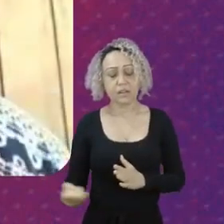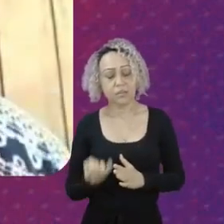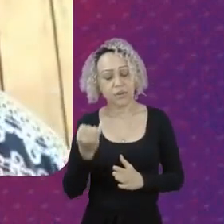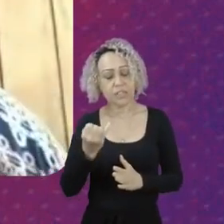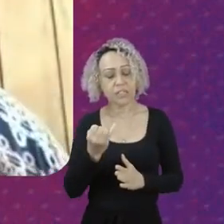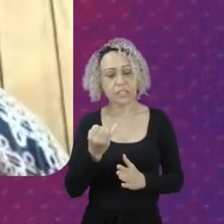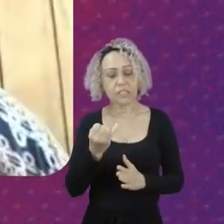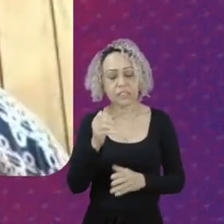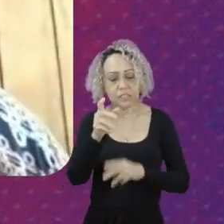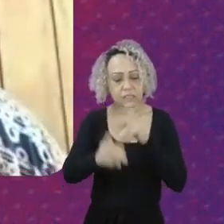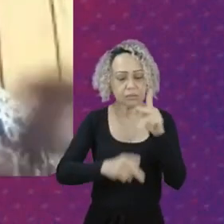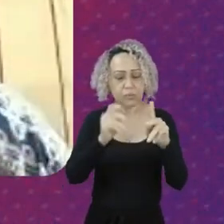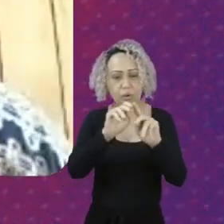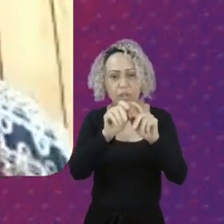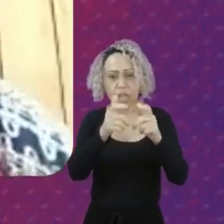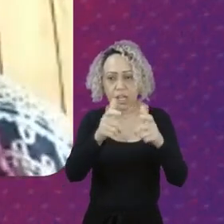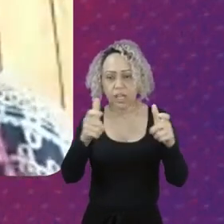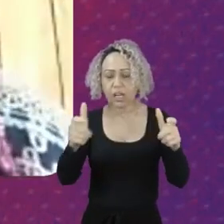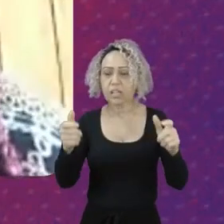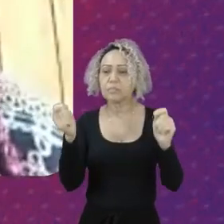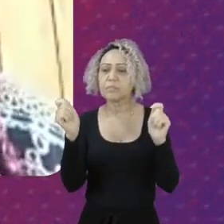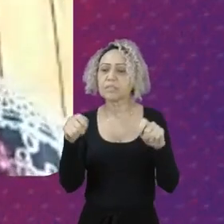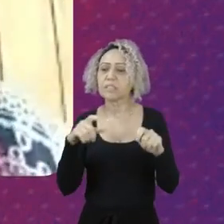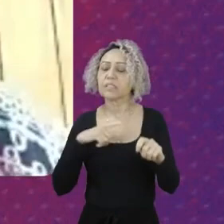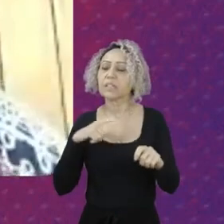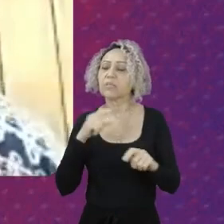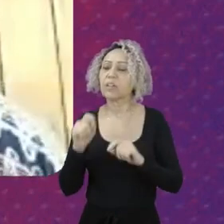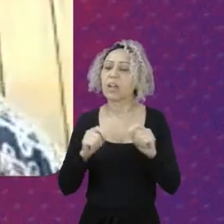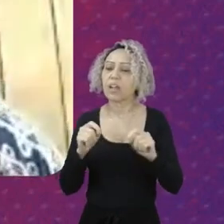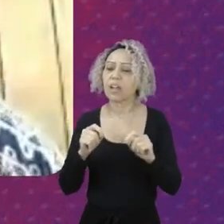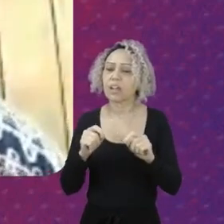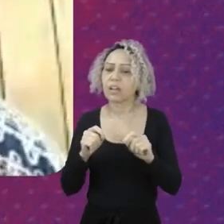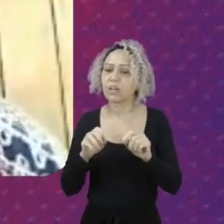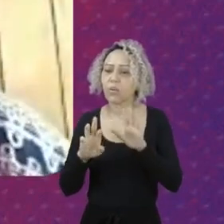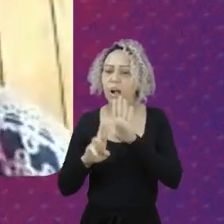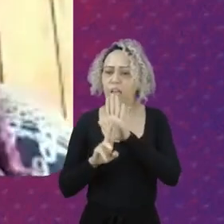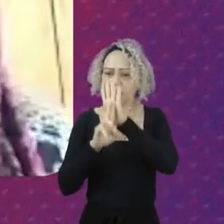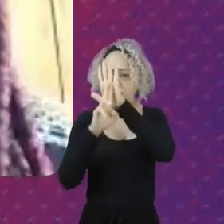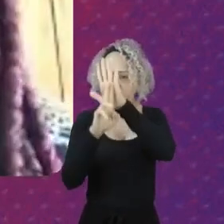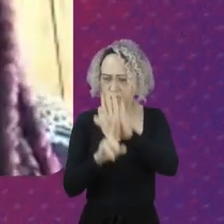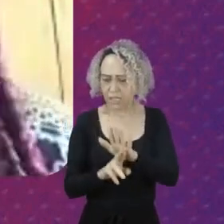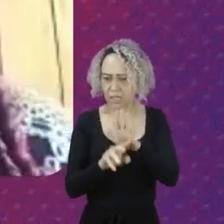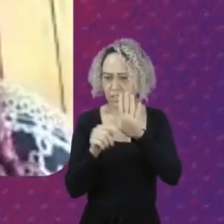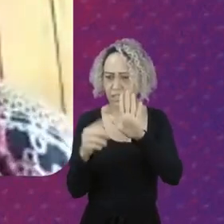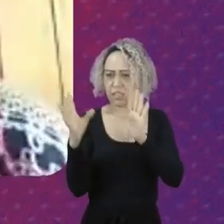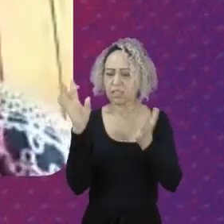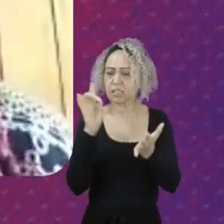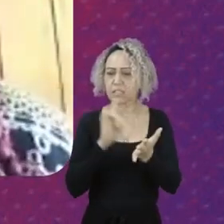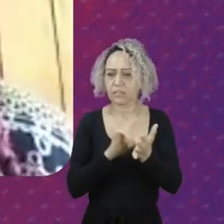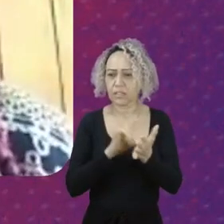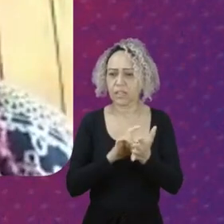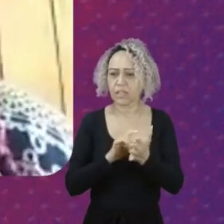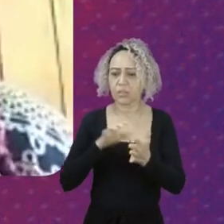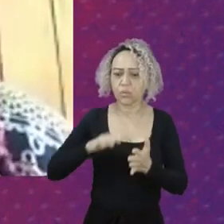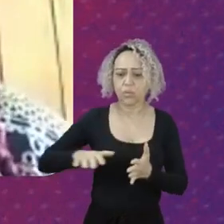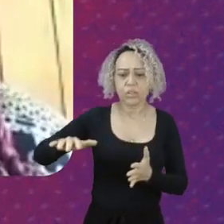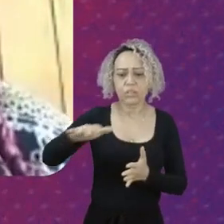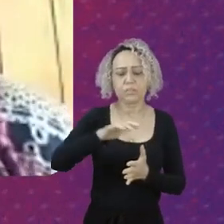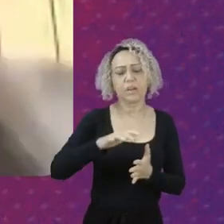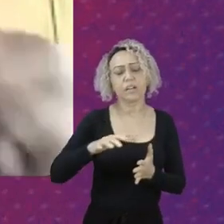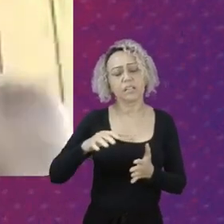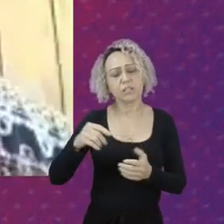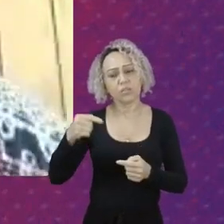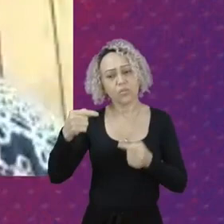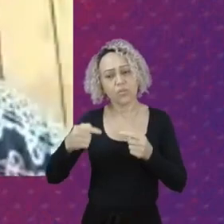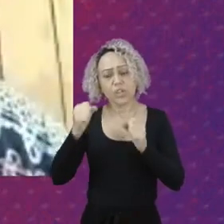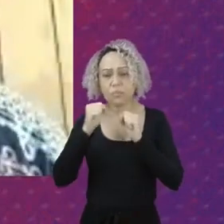cresce, tenha representatividade, seja de fato representado nos espaços de poder